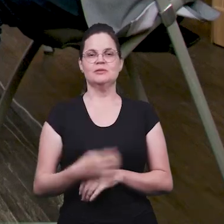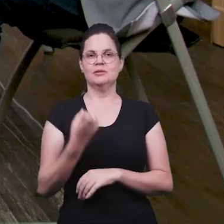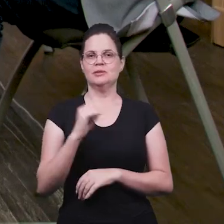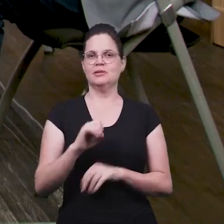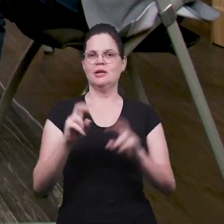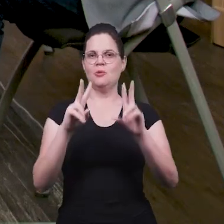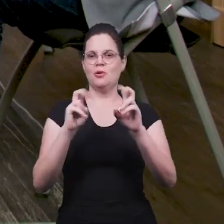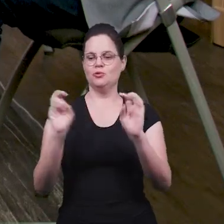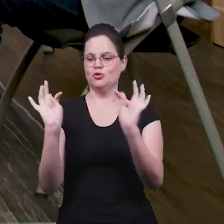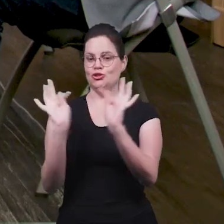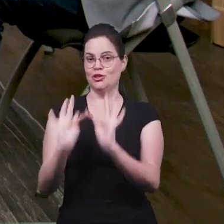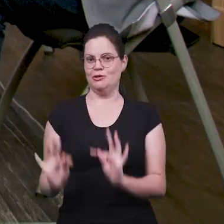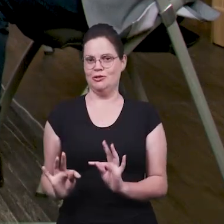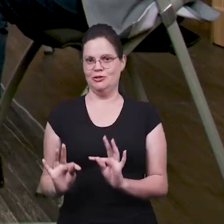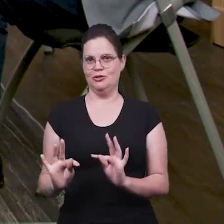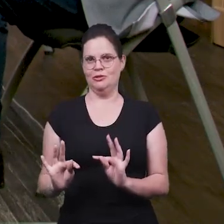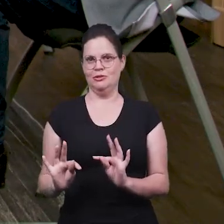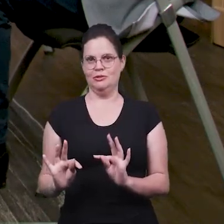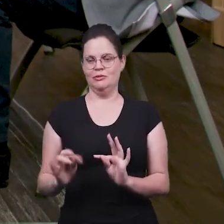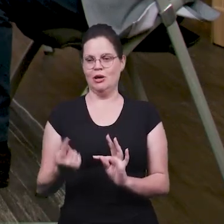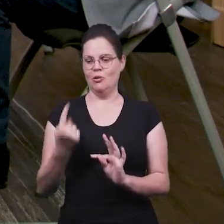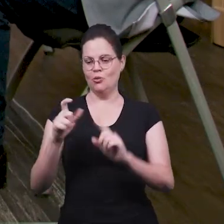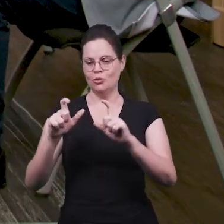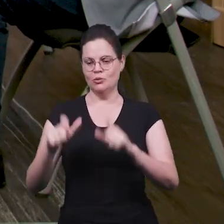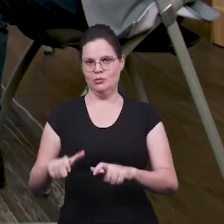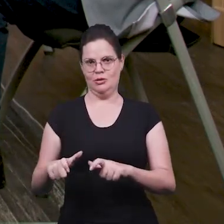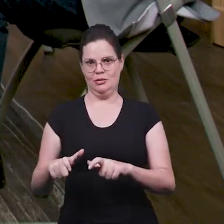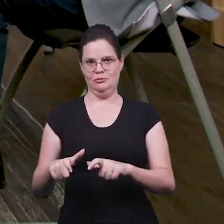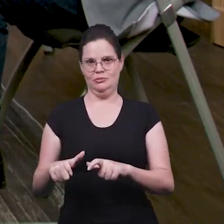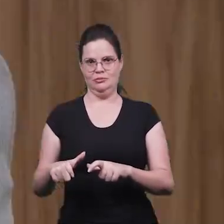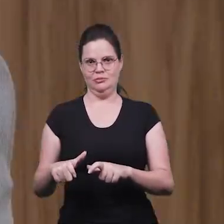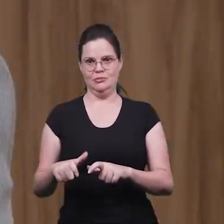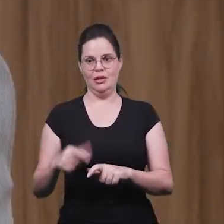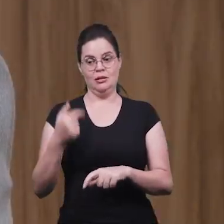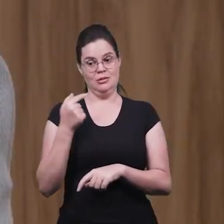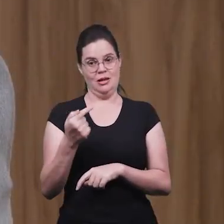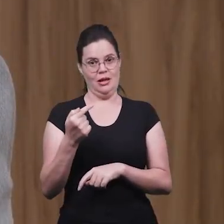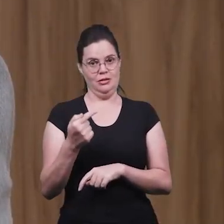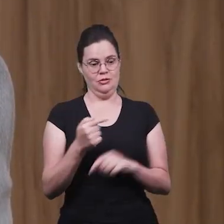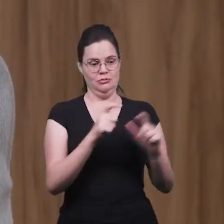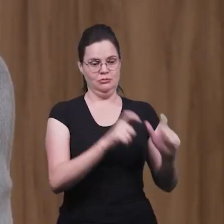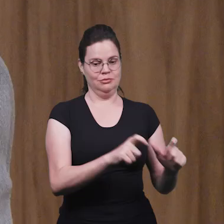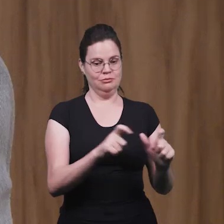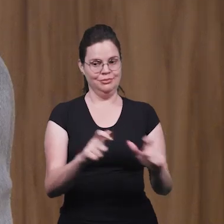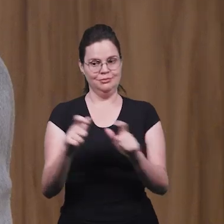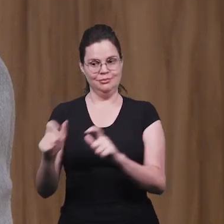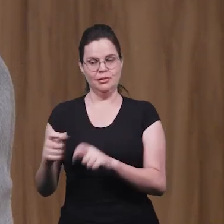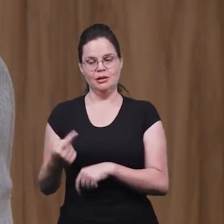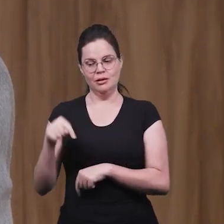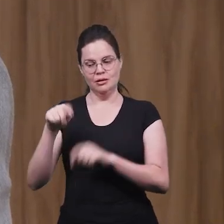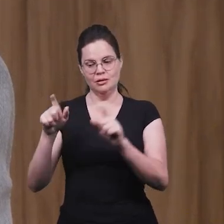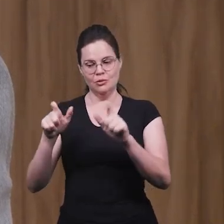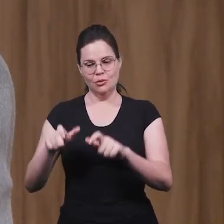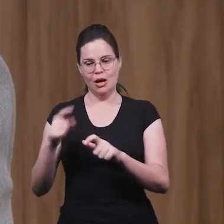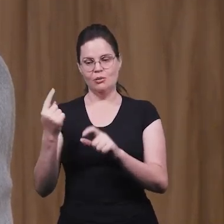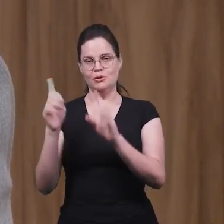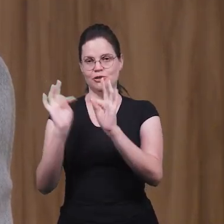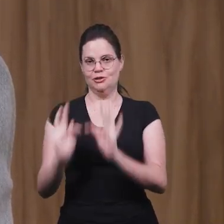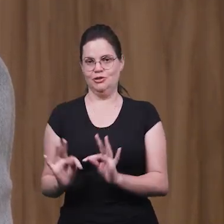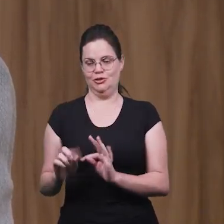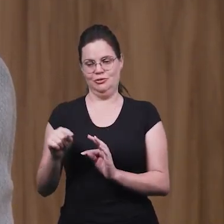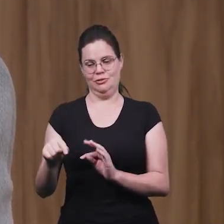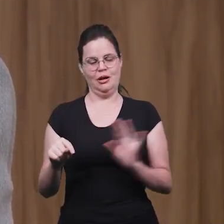quando a gente fala em carta a Tiatira, estamos falando em uma, das 7 cartas que foi dirigida pelo